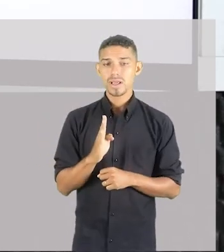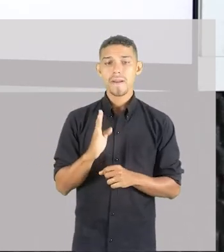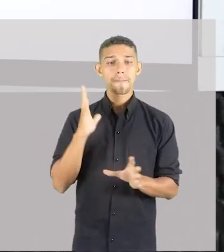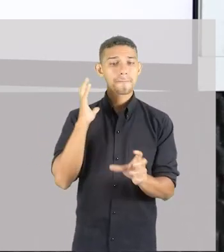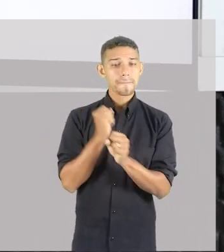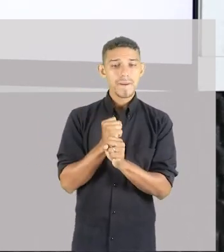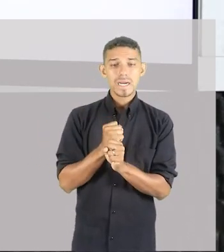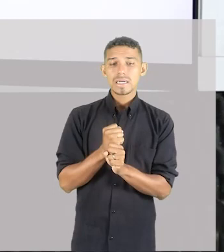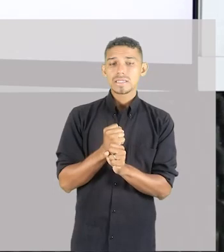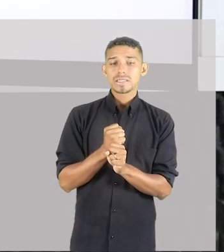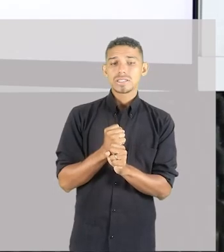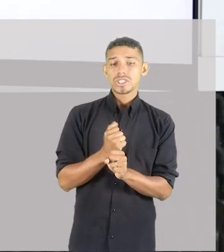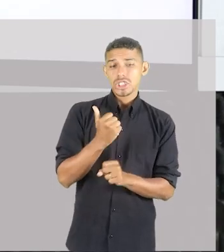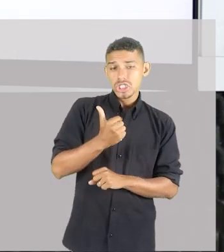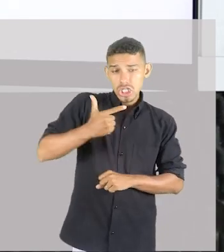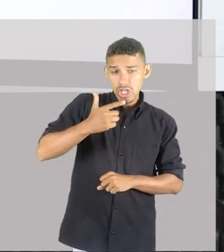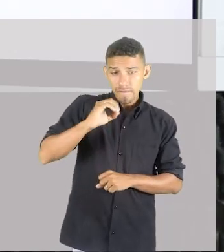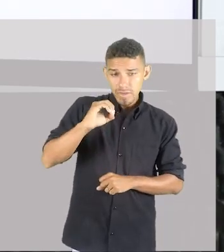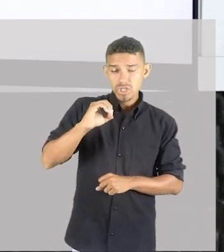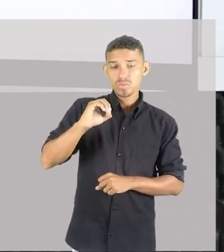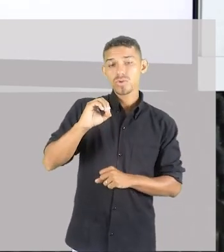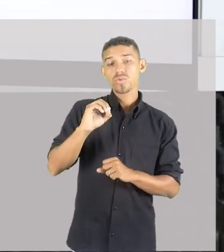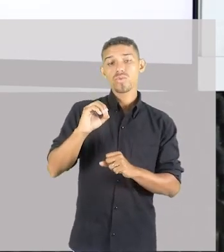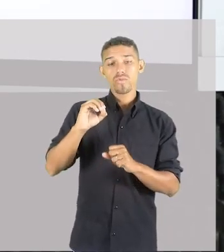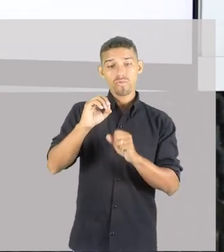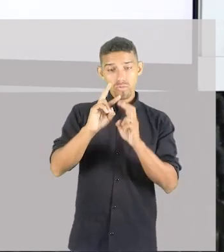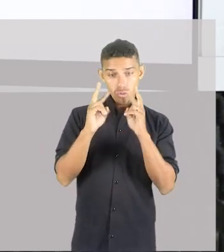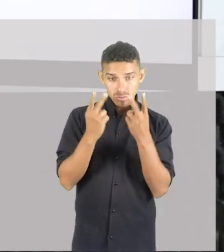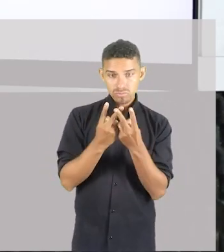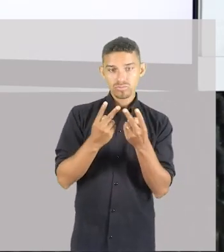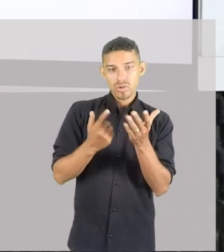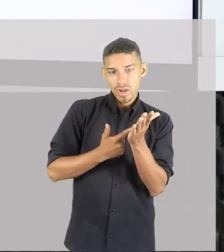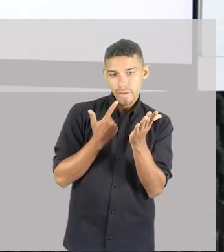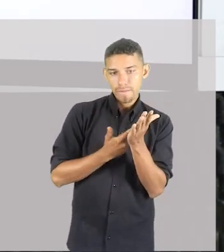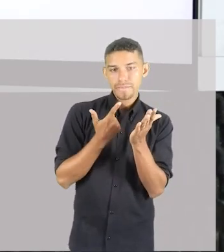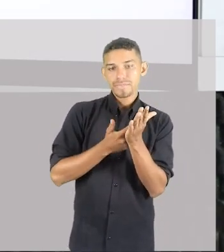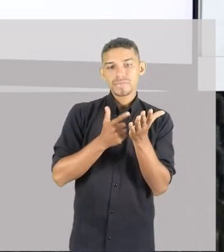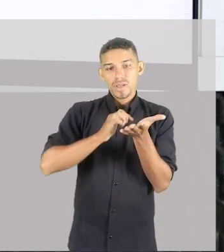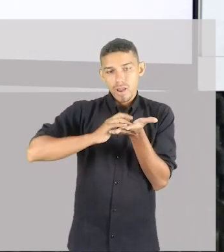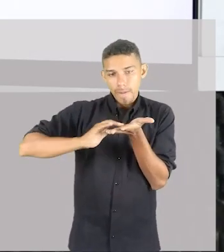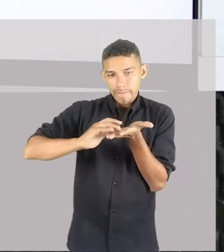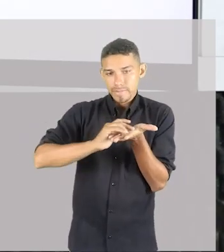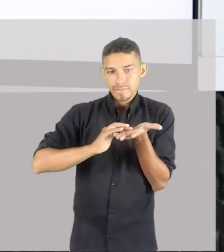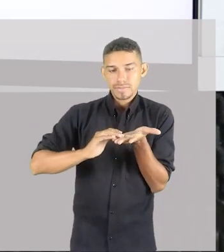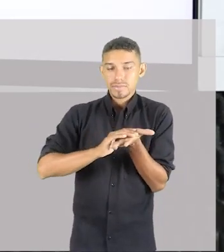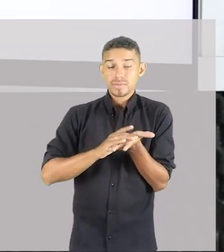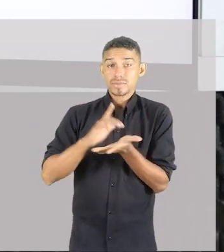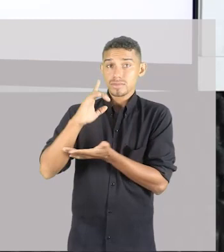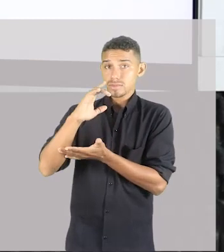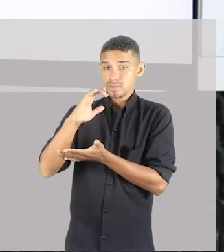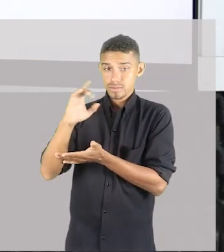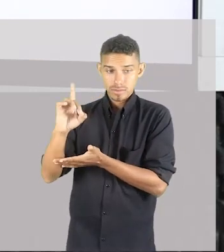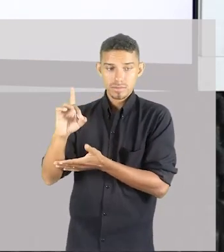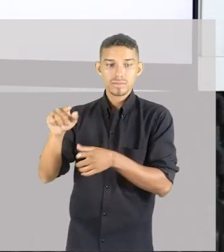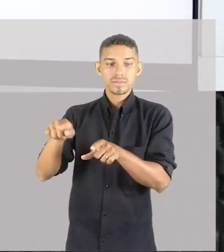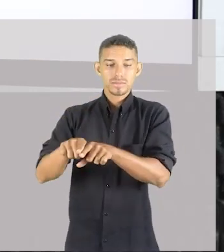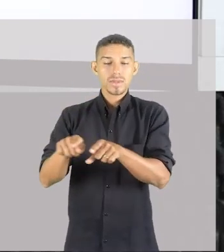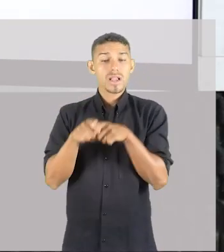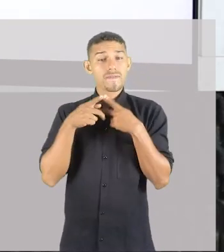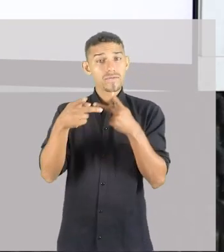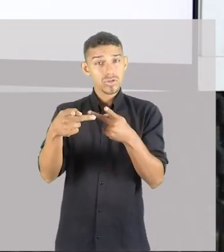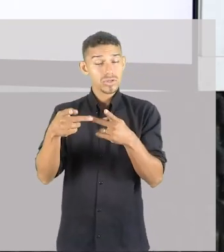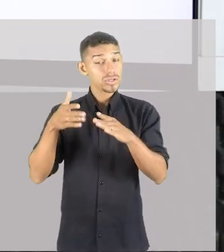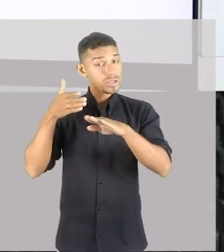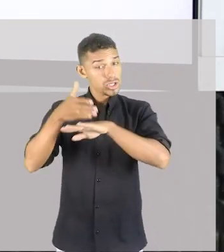Inclusive livros em braille, CDs e assim por diante. O próprio prédio já é uma visitação, mas a visita interna vale muito a pena.